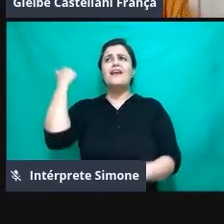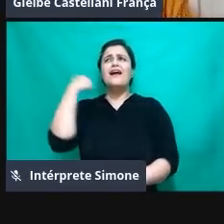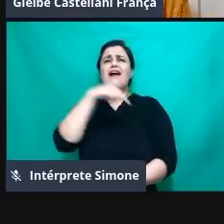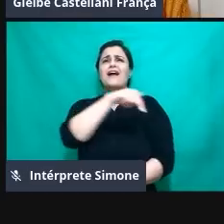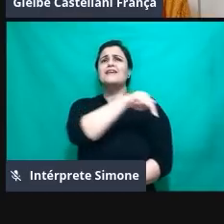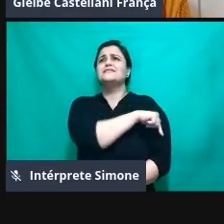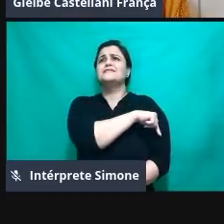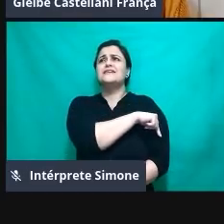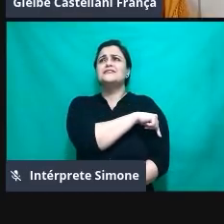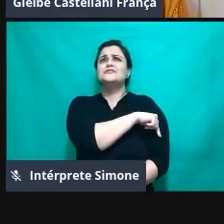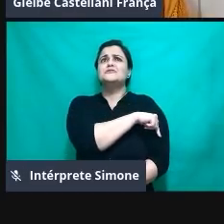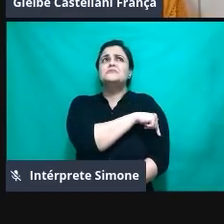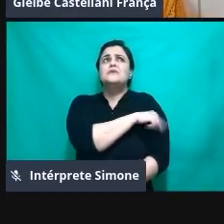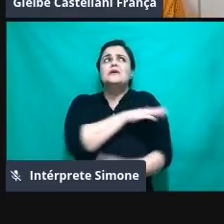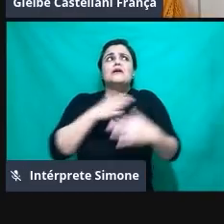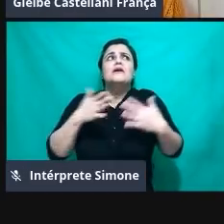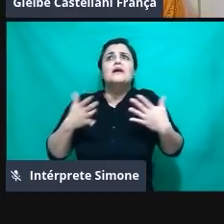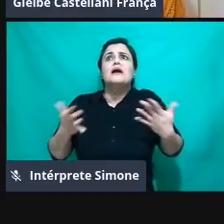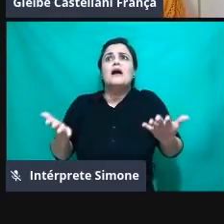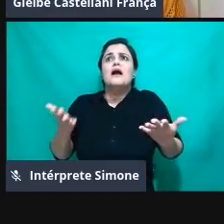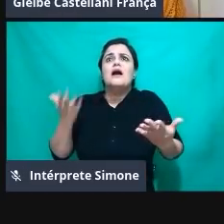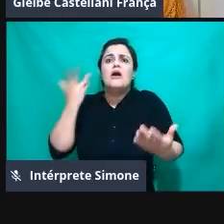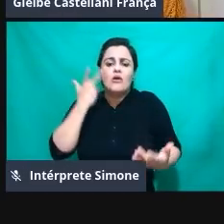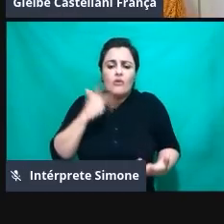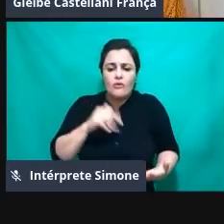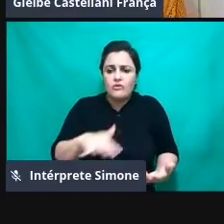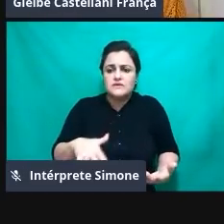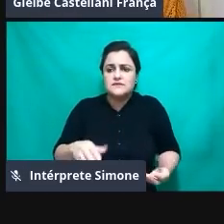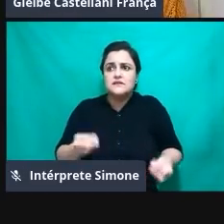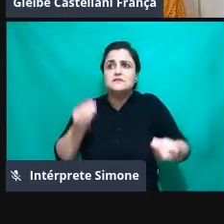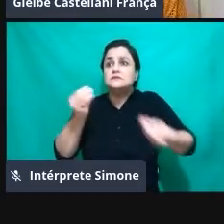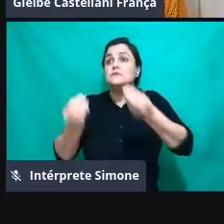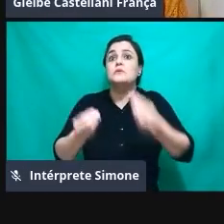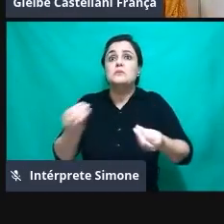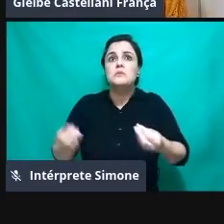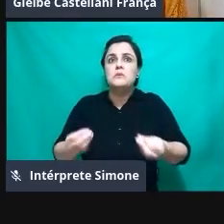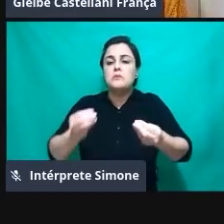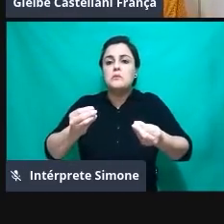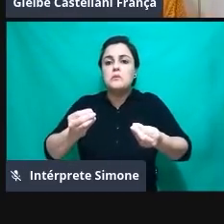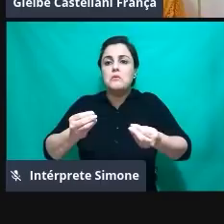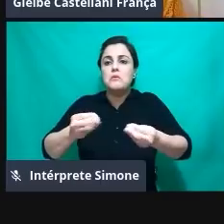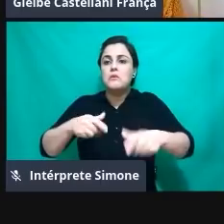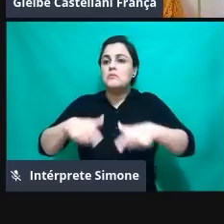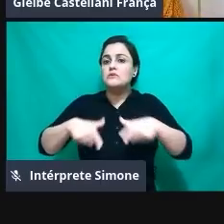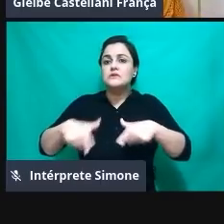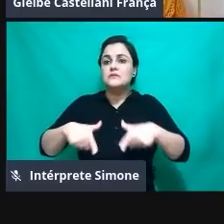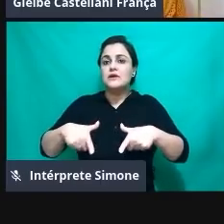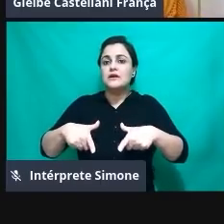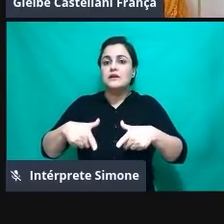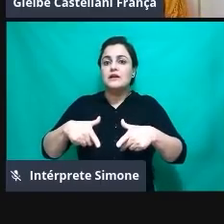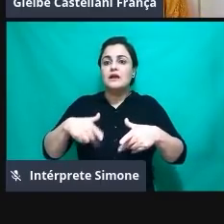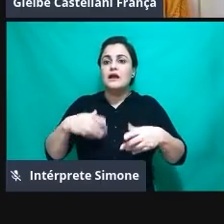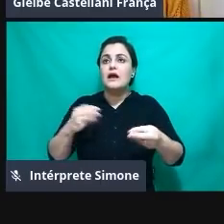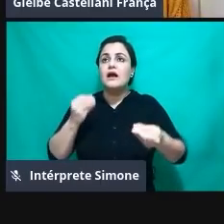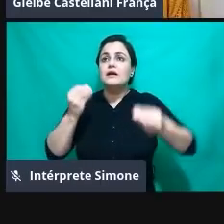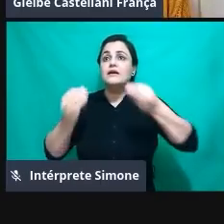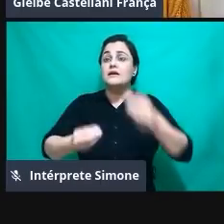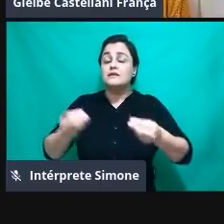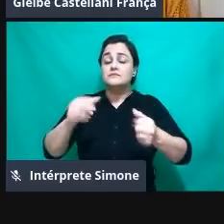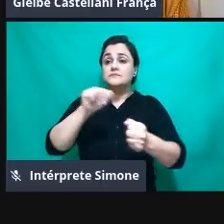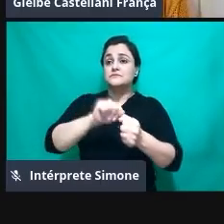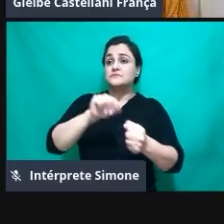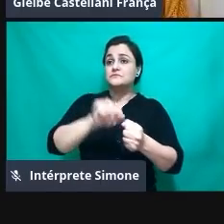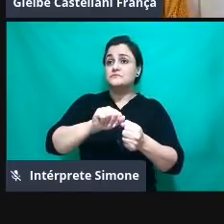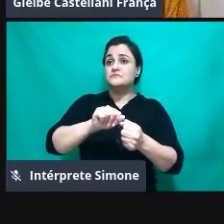como que eu vou trabalhar isso? Lá no 7º ano, a gente trabalha com letras, x, y, equações. Então, o meu aluno,